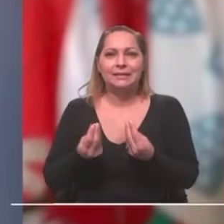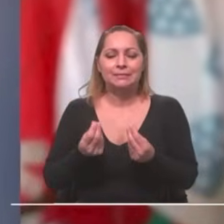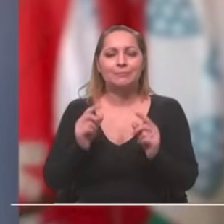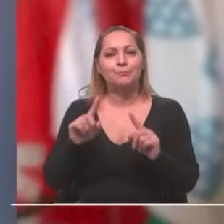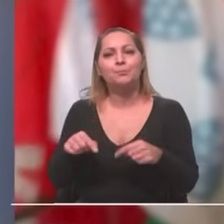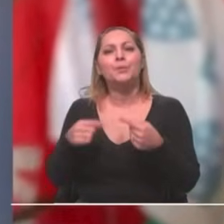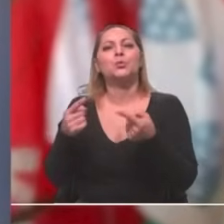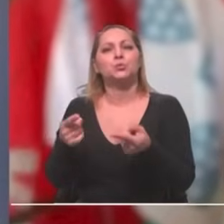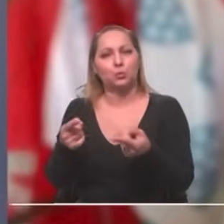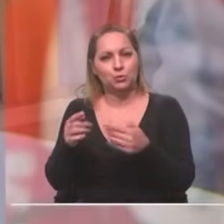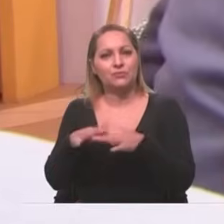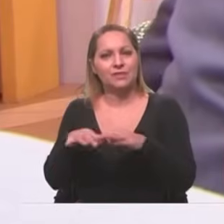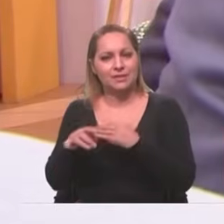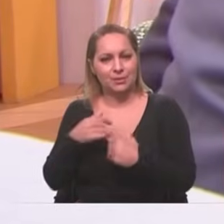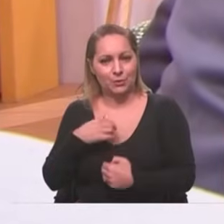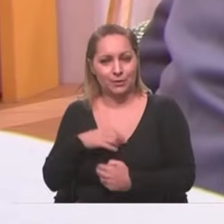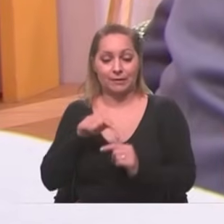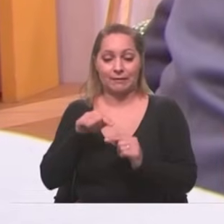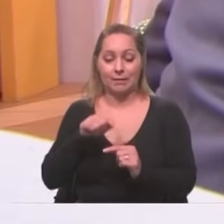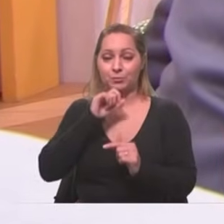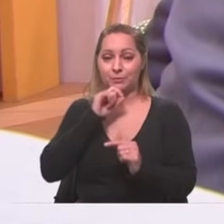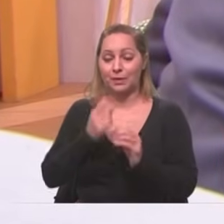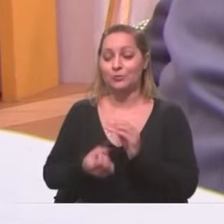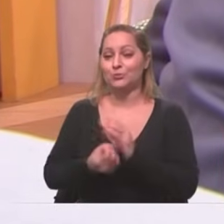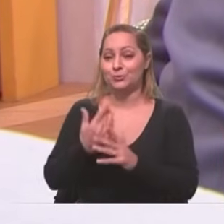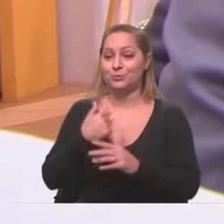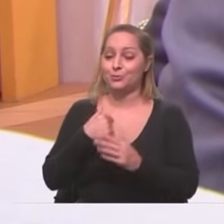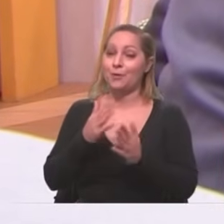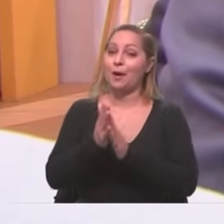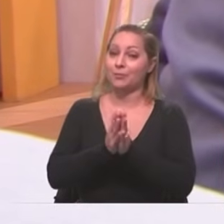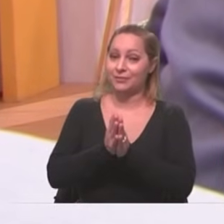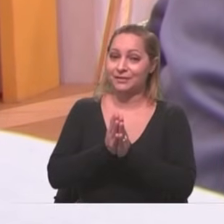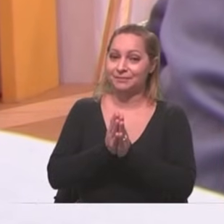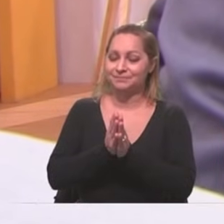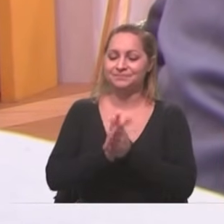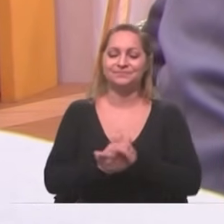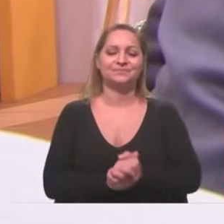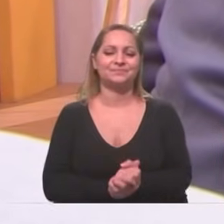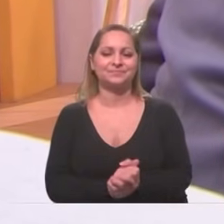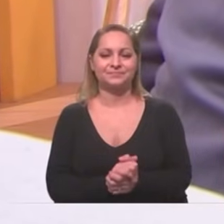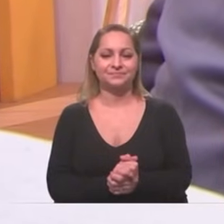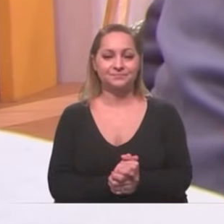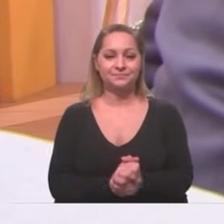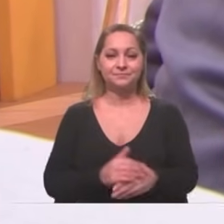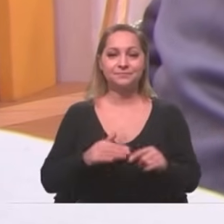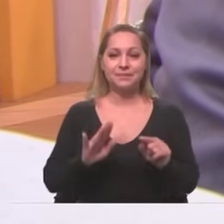outros e depois surgiu esta oportunidade. E abracei esta oportunidade de concorrer à academia. Mas uma